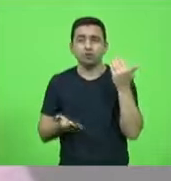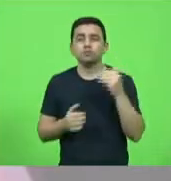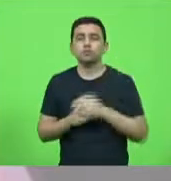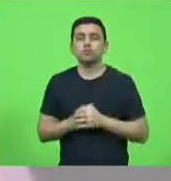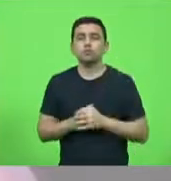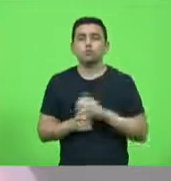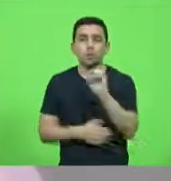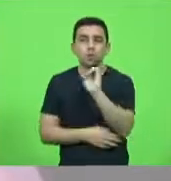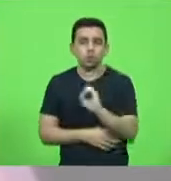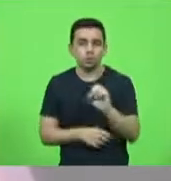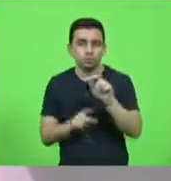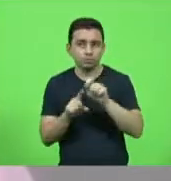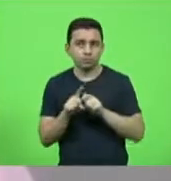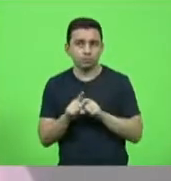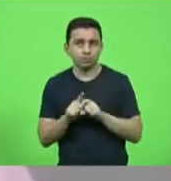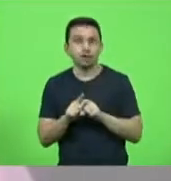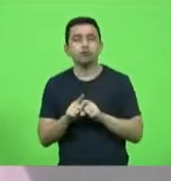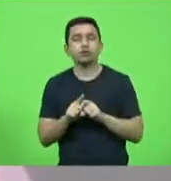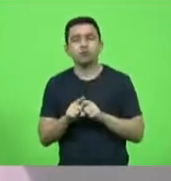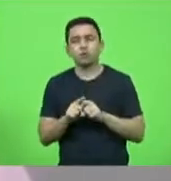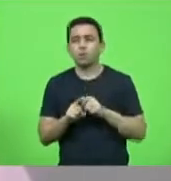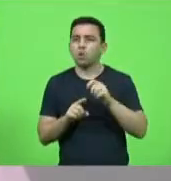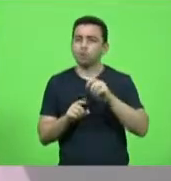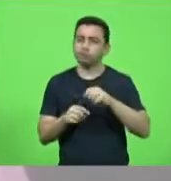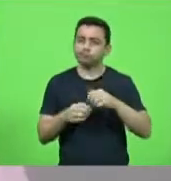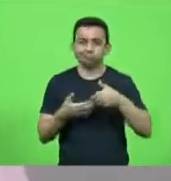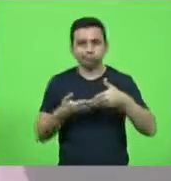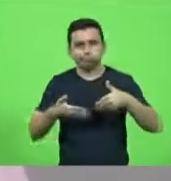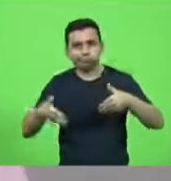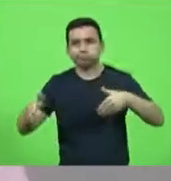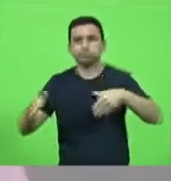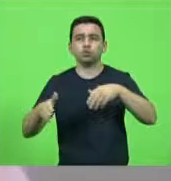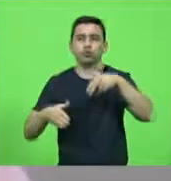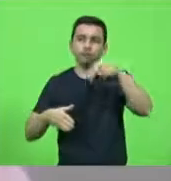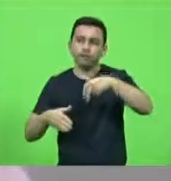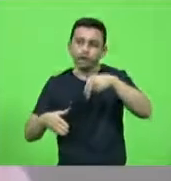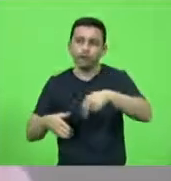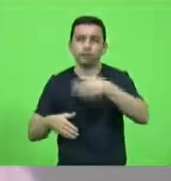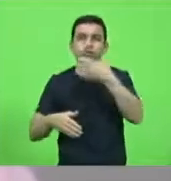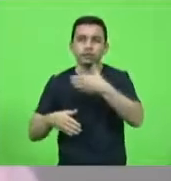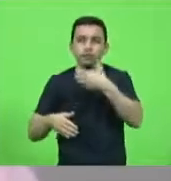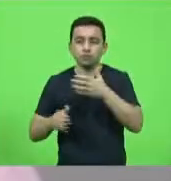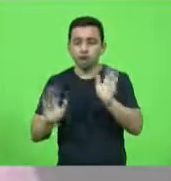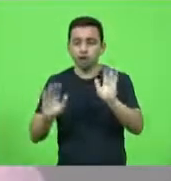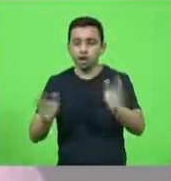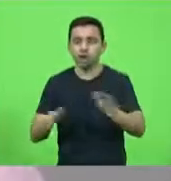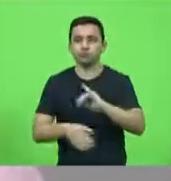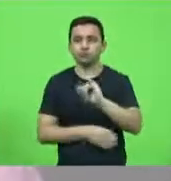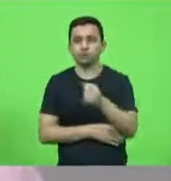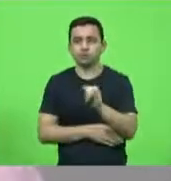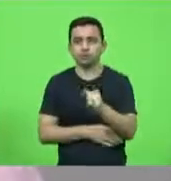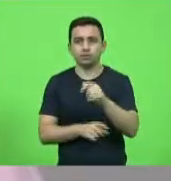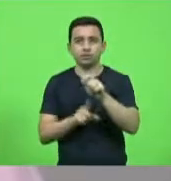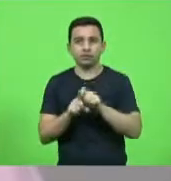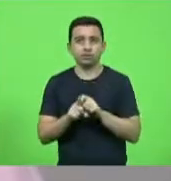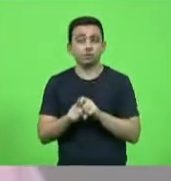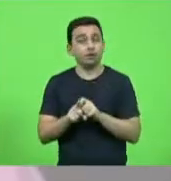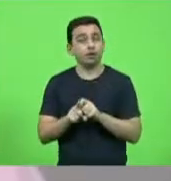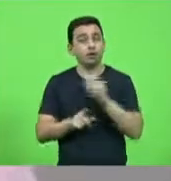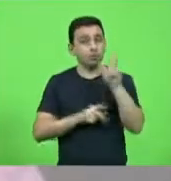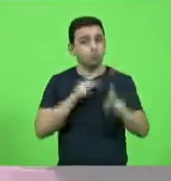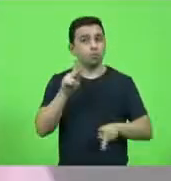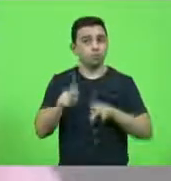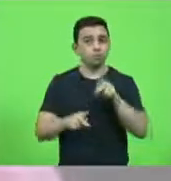em outubro. E passou outubro, novembro, dezembro, estamos em janeiro. Claro que a população